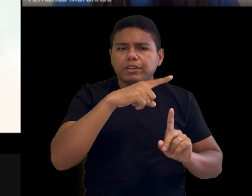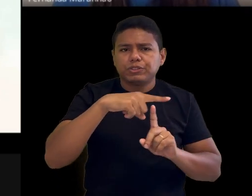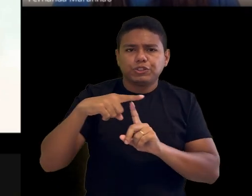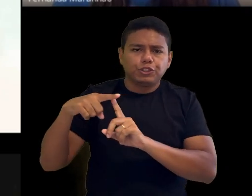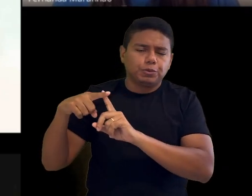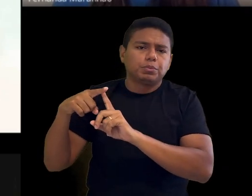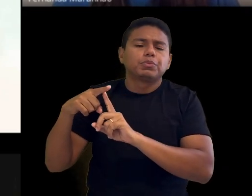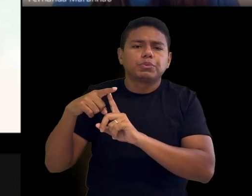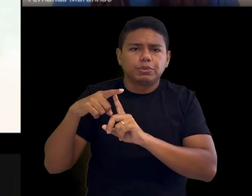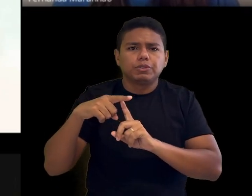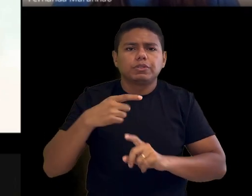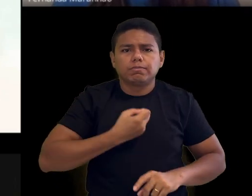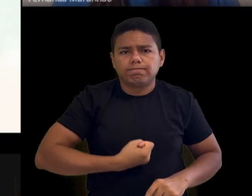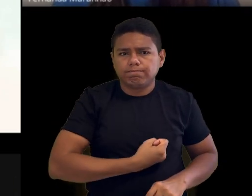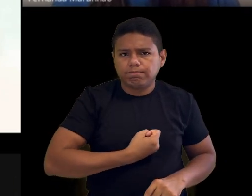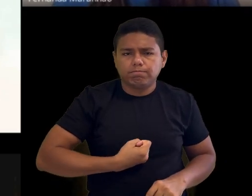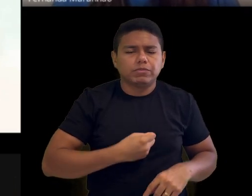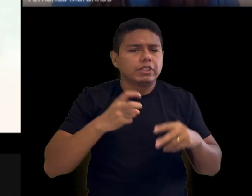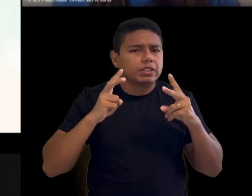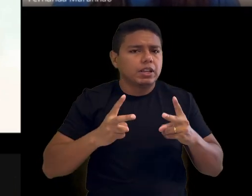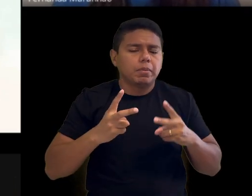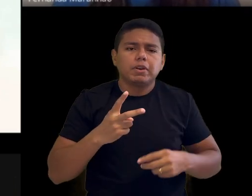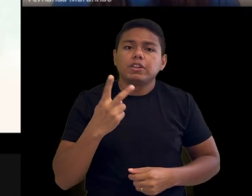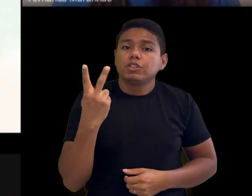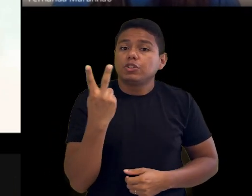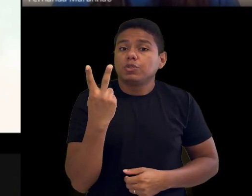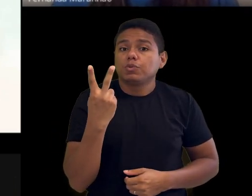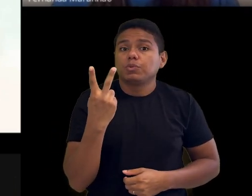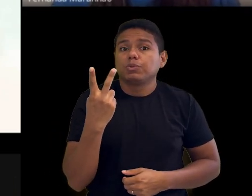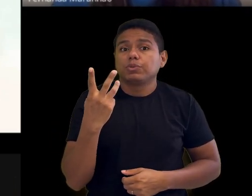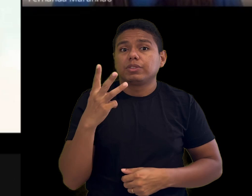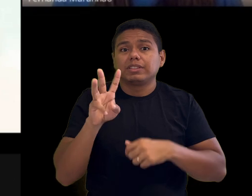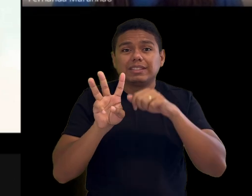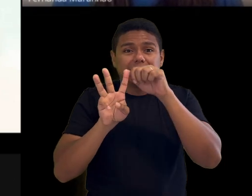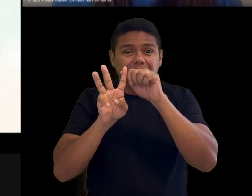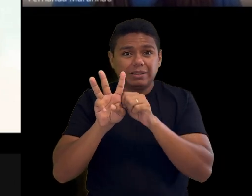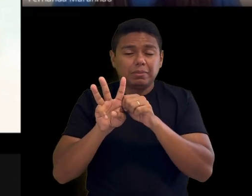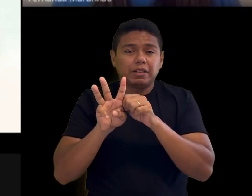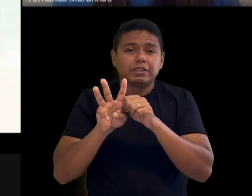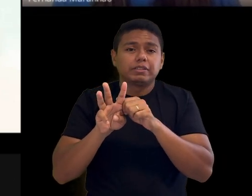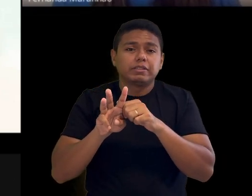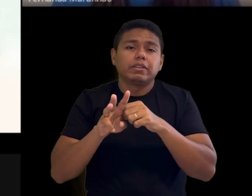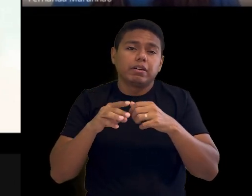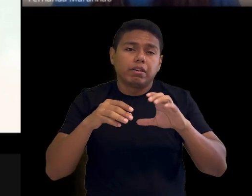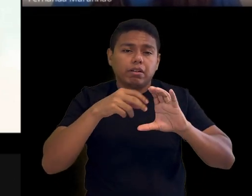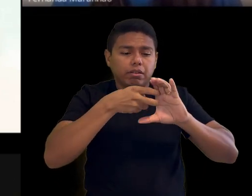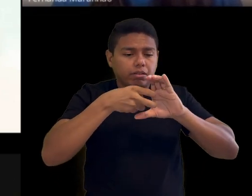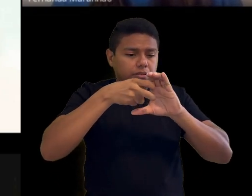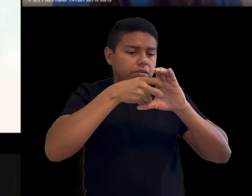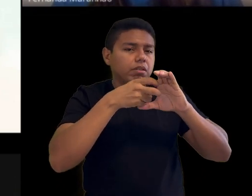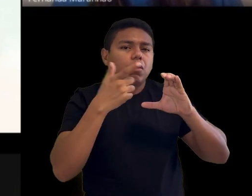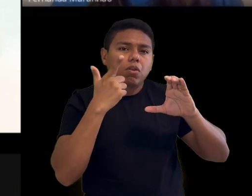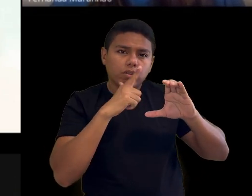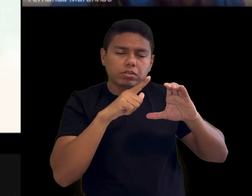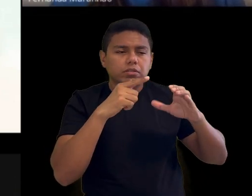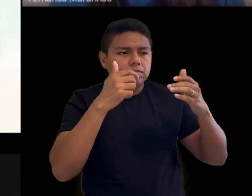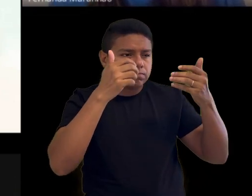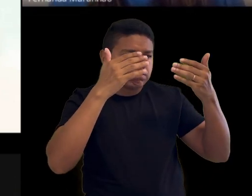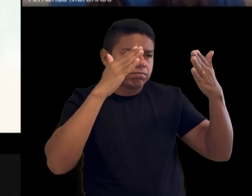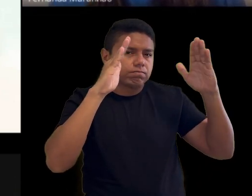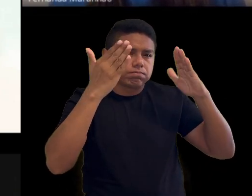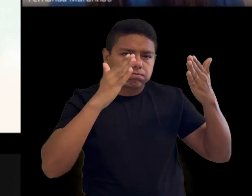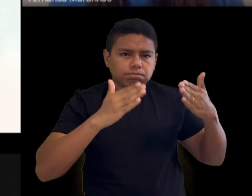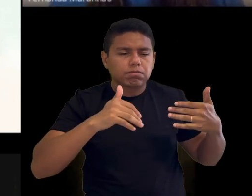quando a placenta já pode ser bem avaliada. A topografia placentária deve ser avaliada em todas as ultrassonografias de